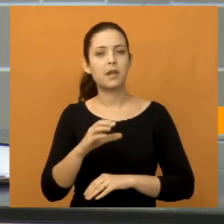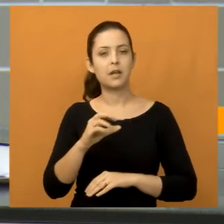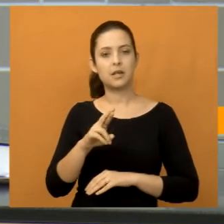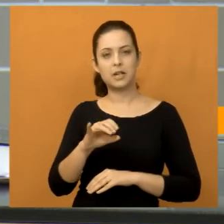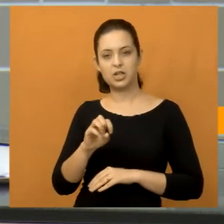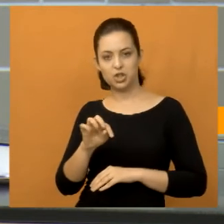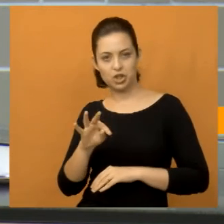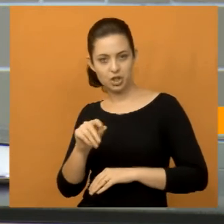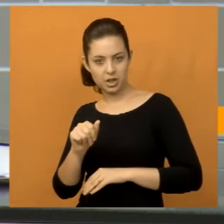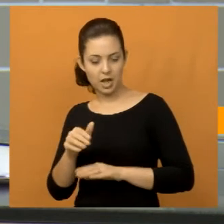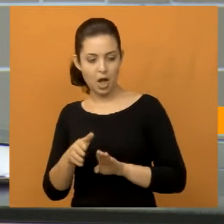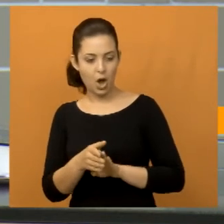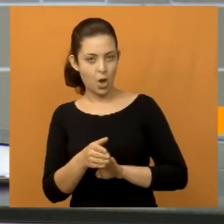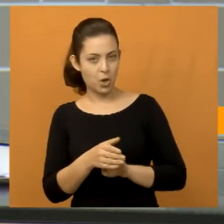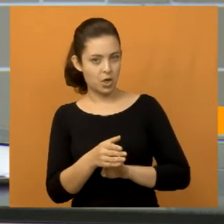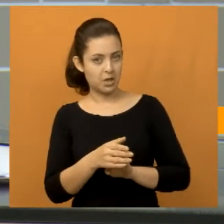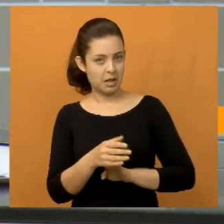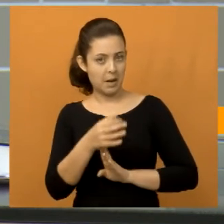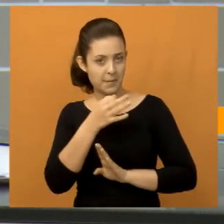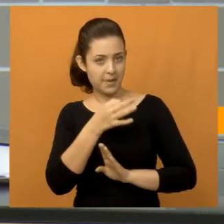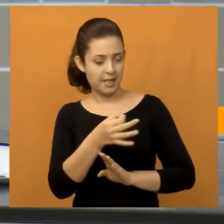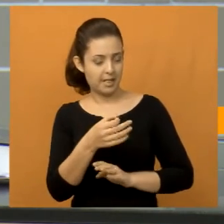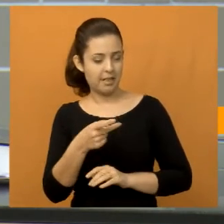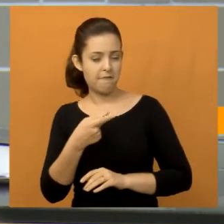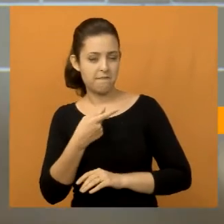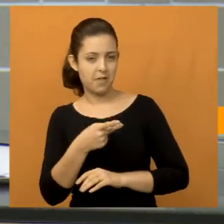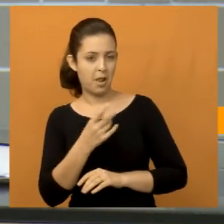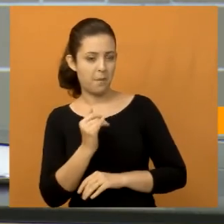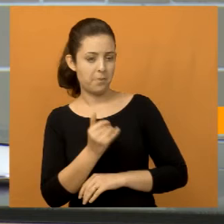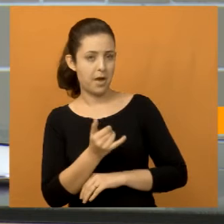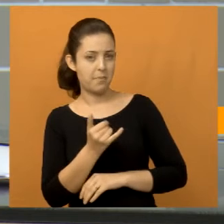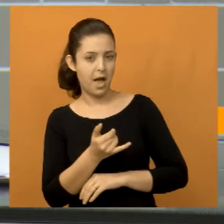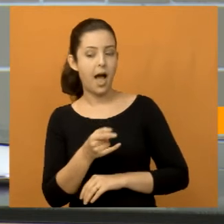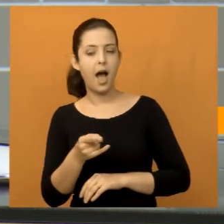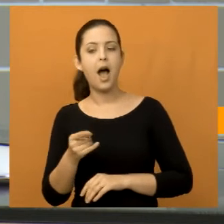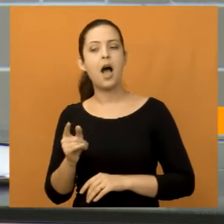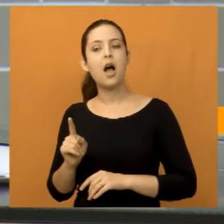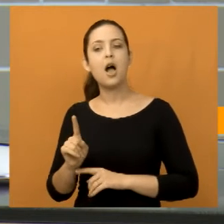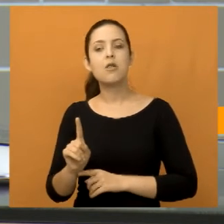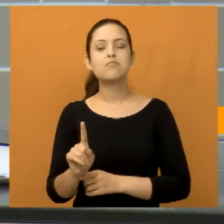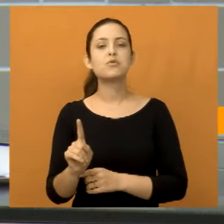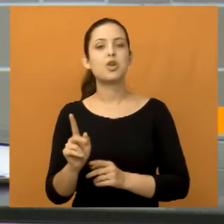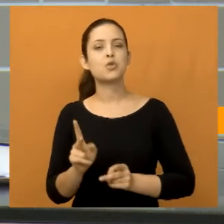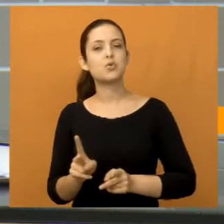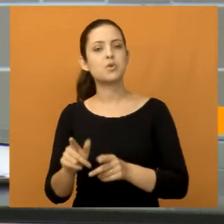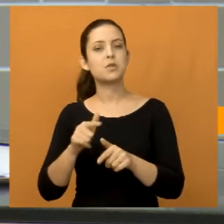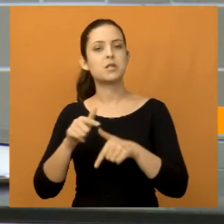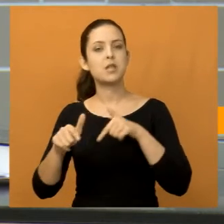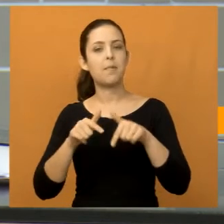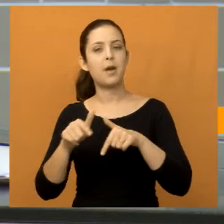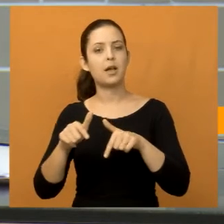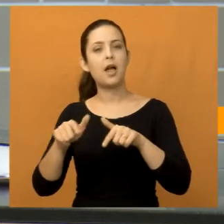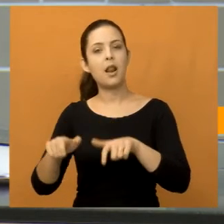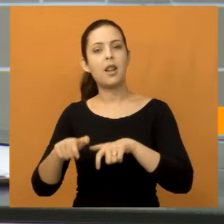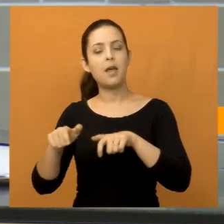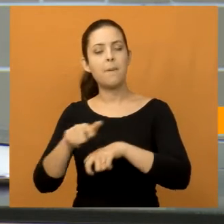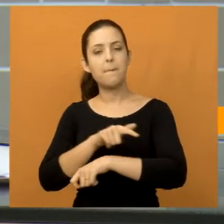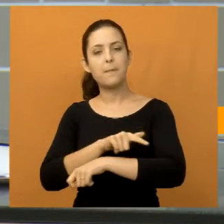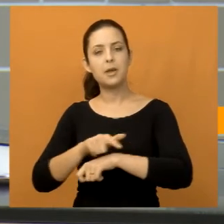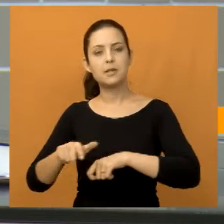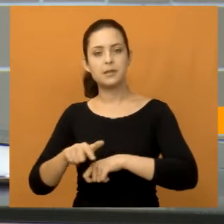Christian Lemos, segundo ele, tomou essa iniciativa a fim de continuar os trabalhos de capina e